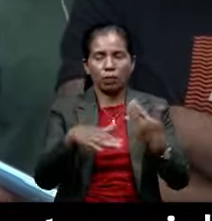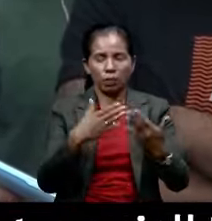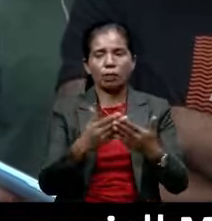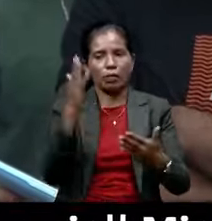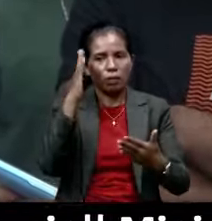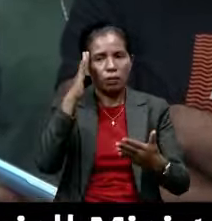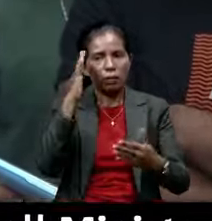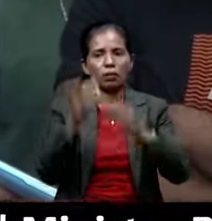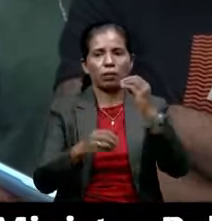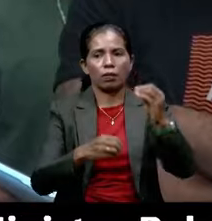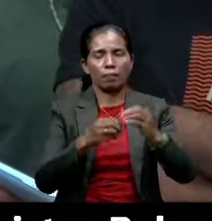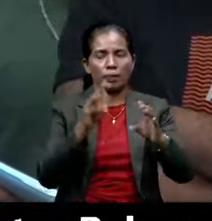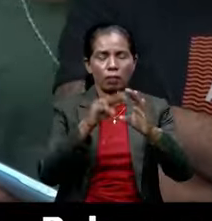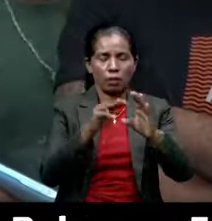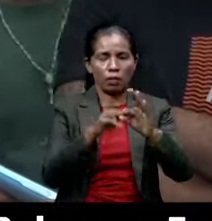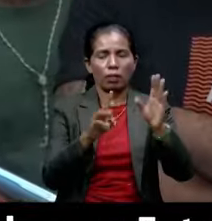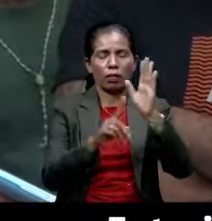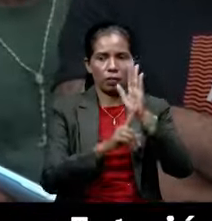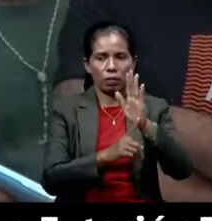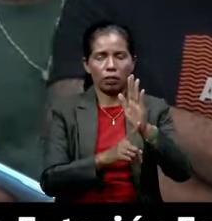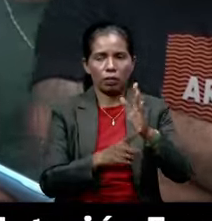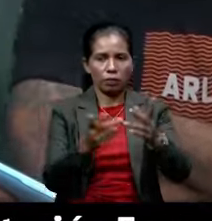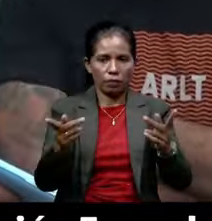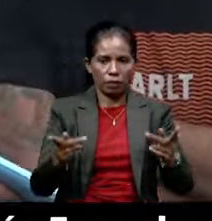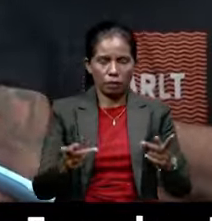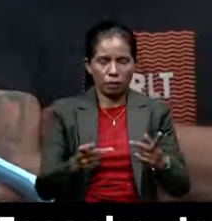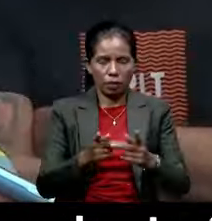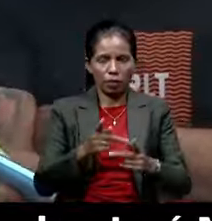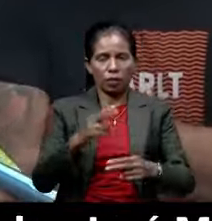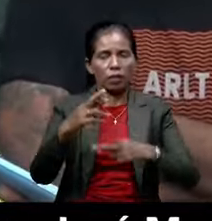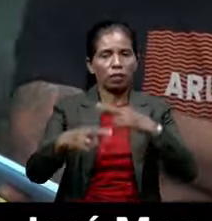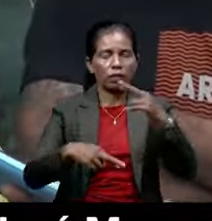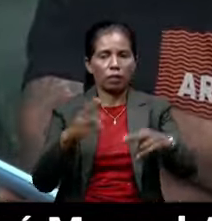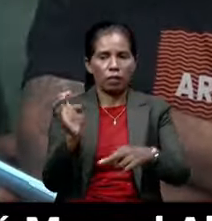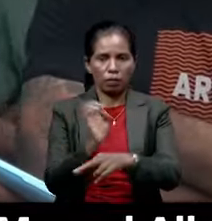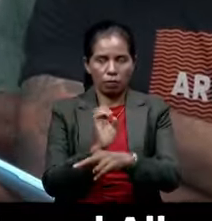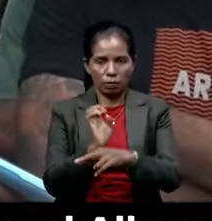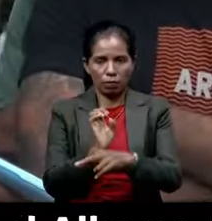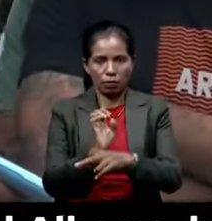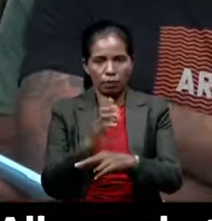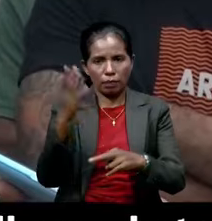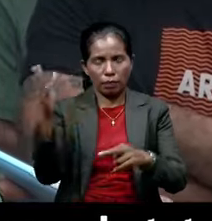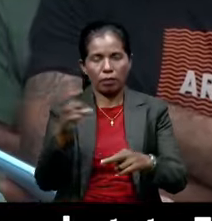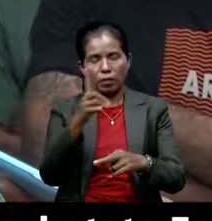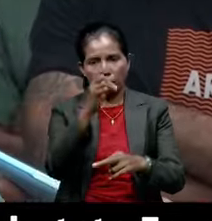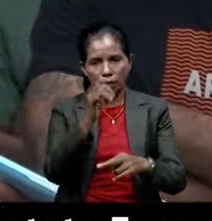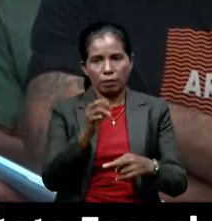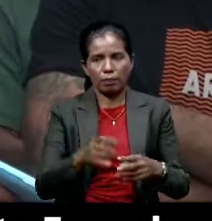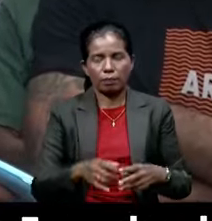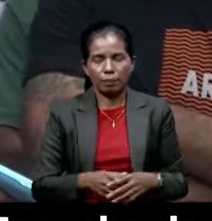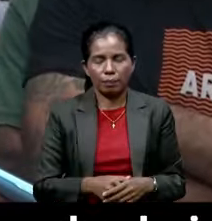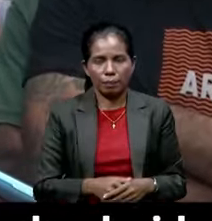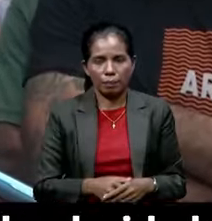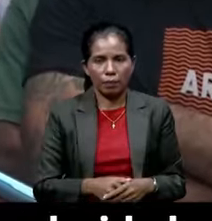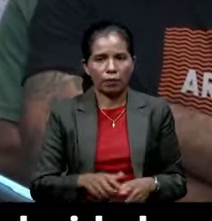kata mercado sai sentro rora ekonomia mus iha kapital dili ne. Antes